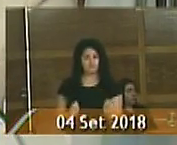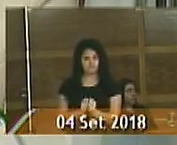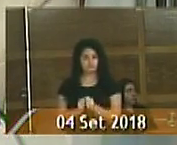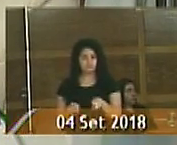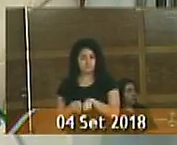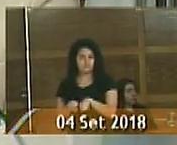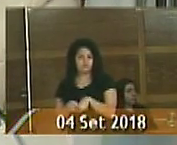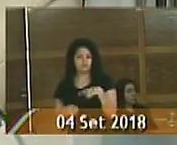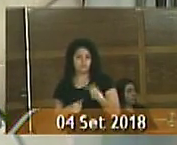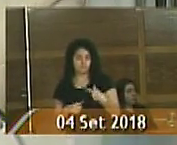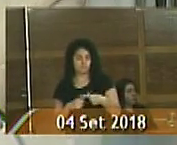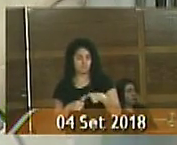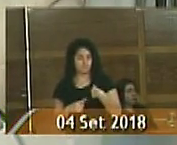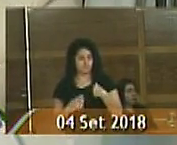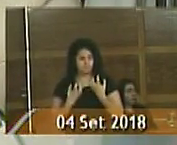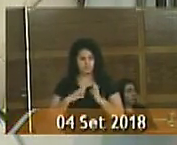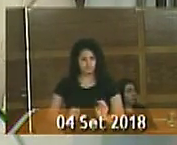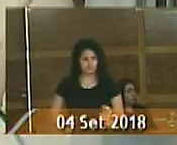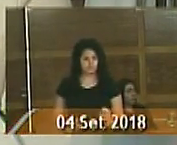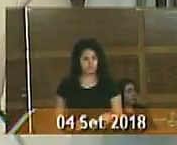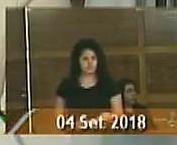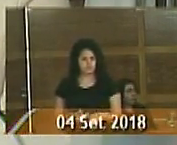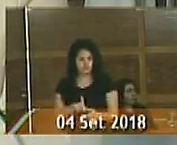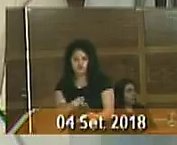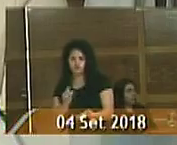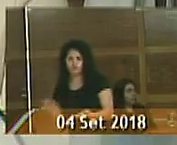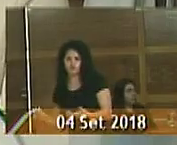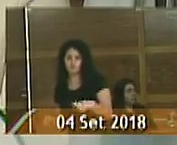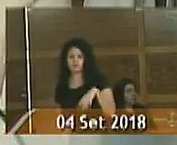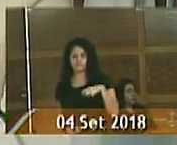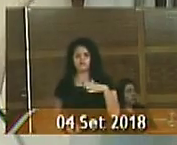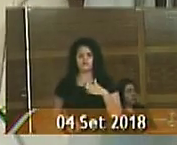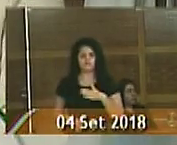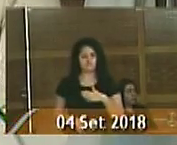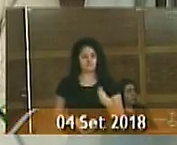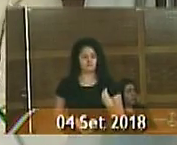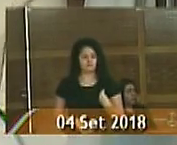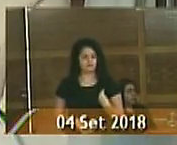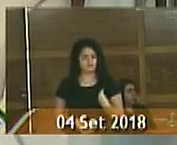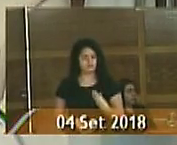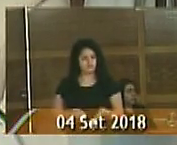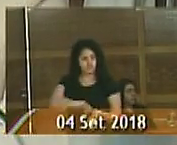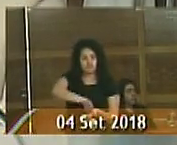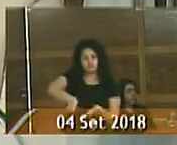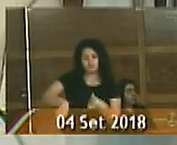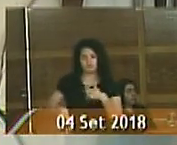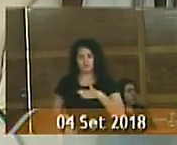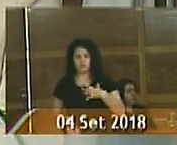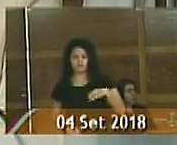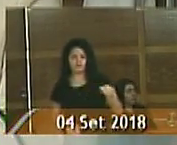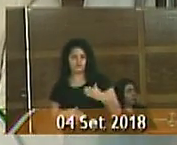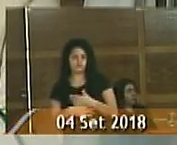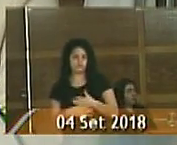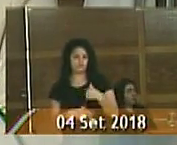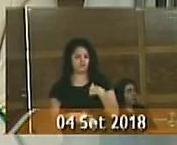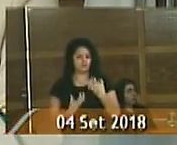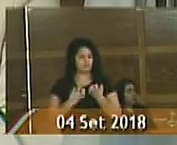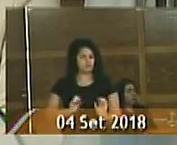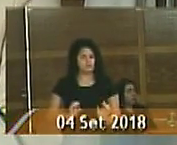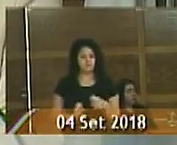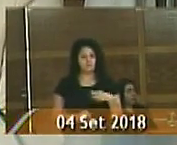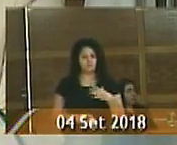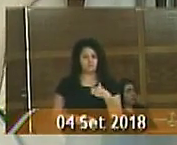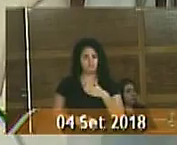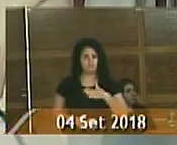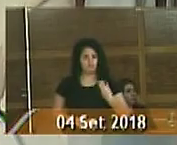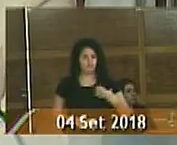aí inclui o meu, porque eu não quero que seja opção da minha vida ter que mandar tirar meu filho de Angra dos Reis, porque eu não quero sair e não quero tirá-lo daqui, e não quero meu filho longe de mim. E